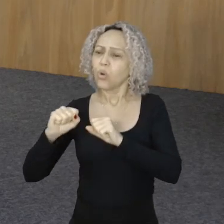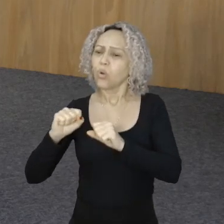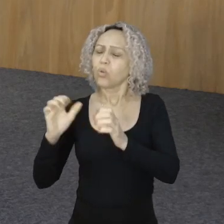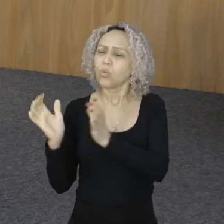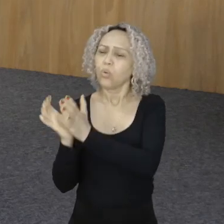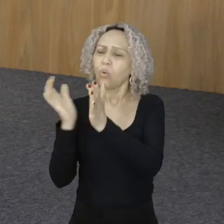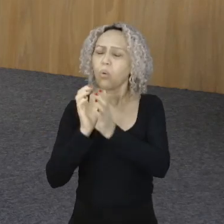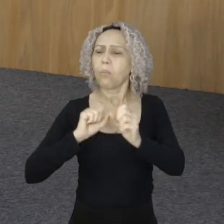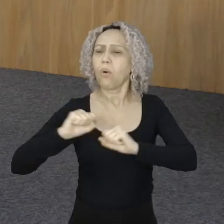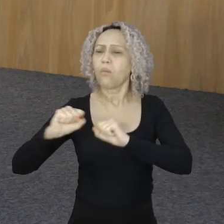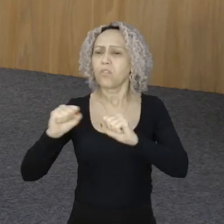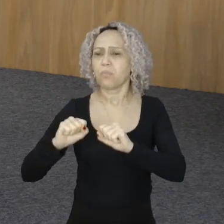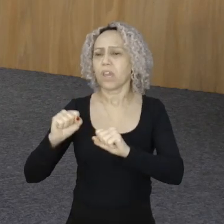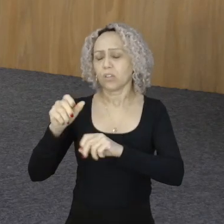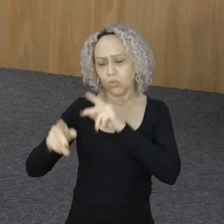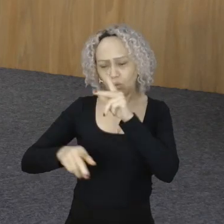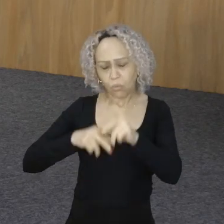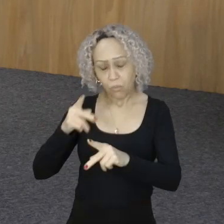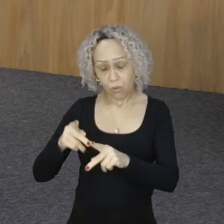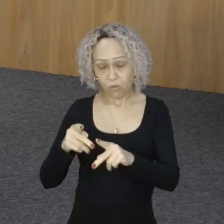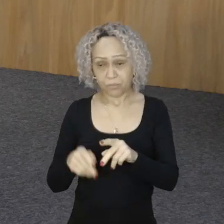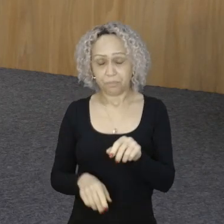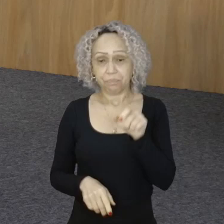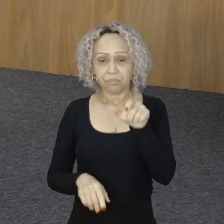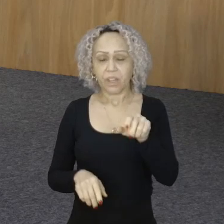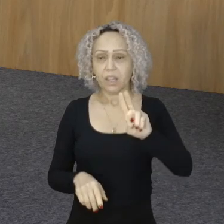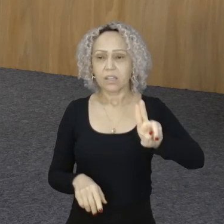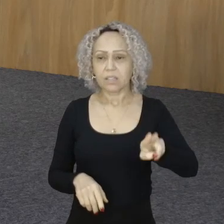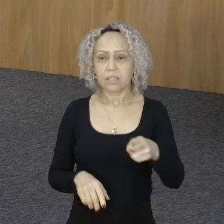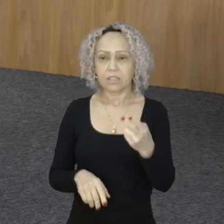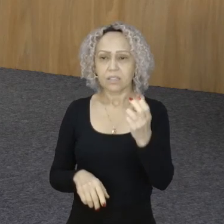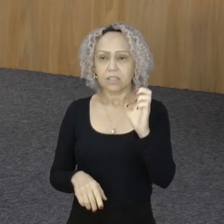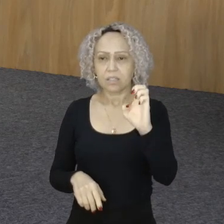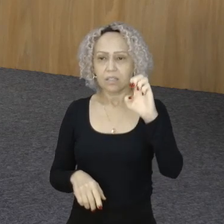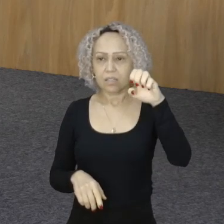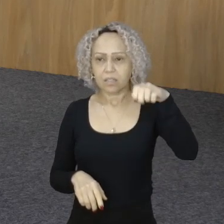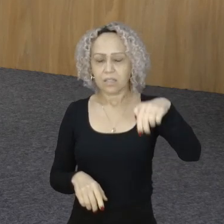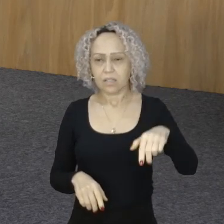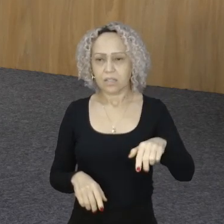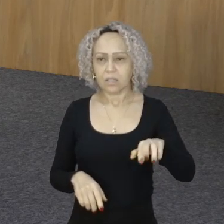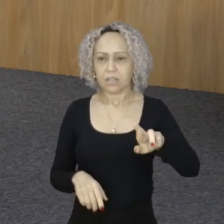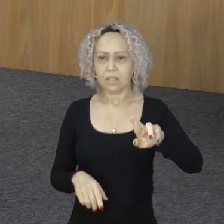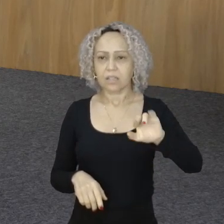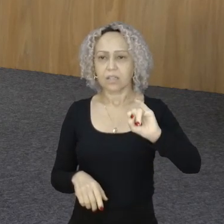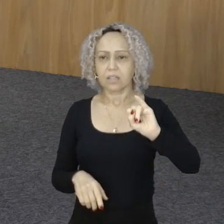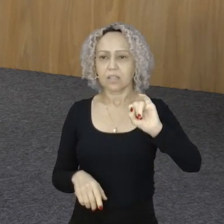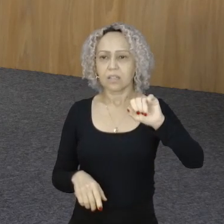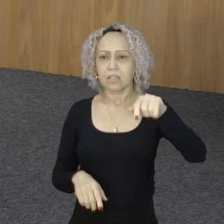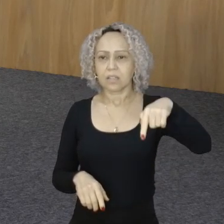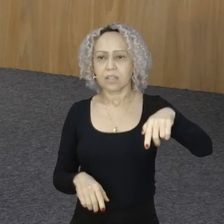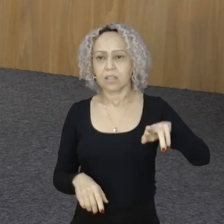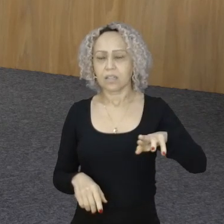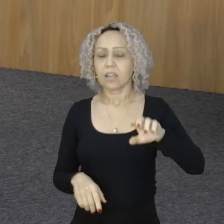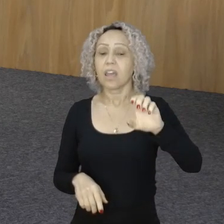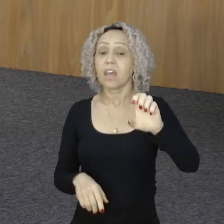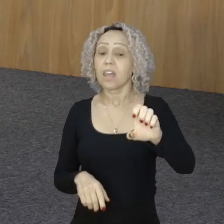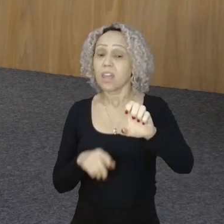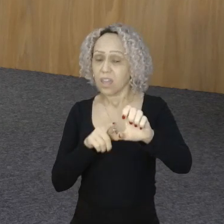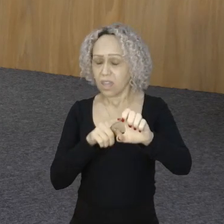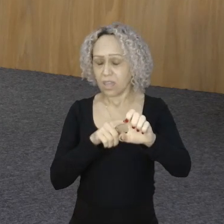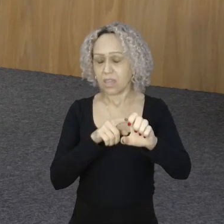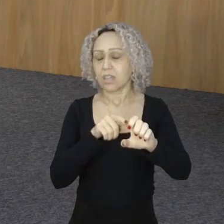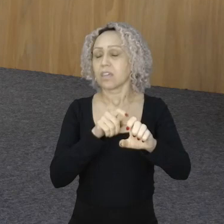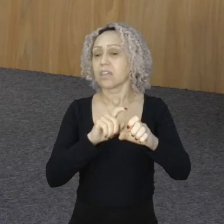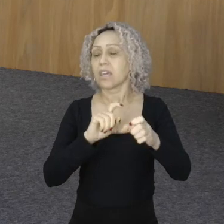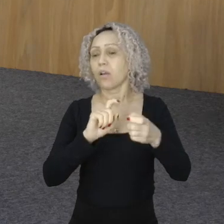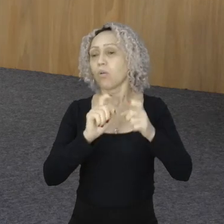Bonfim foi reeleito coordenador nacional por unanimidade, então aproveito para convidá-lo aqui a se juntar a nós nesta